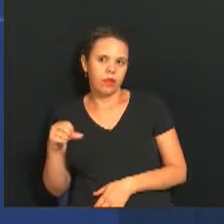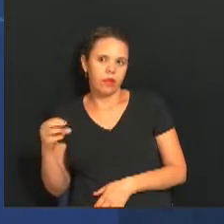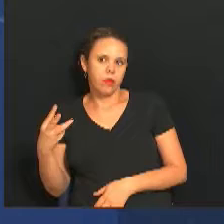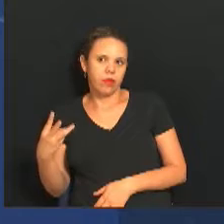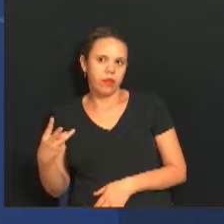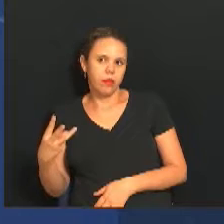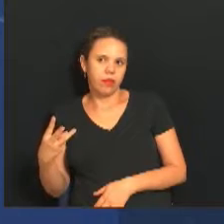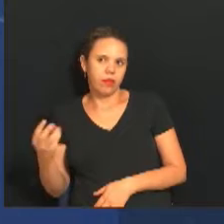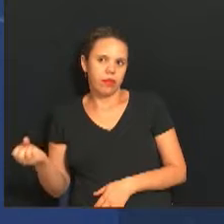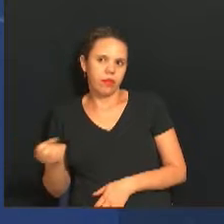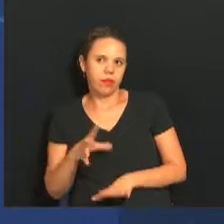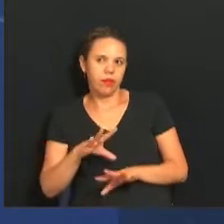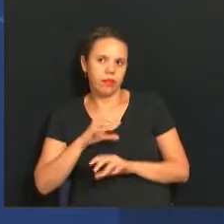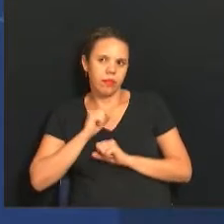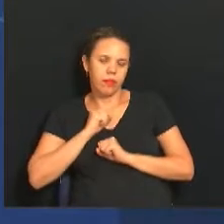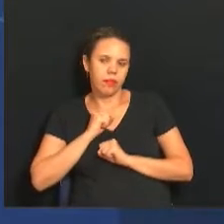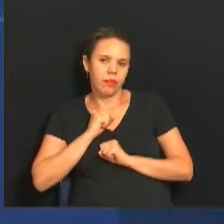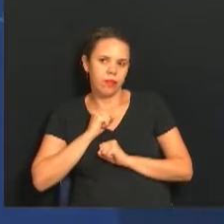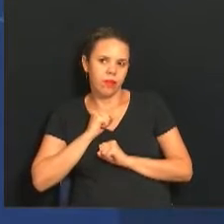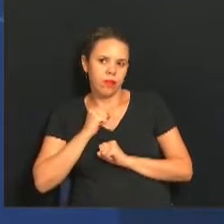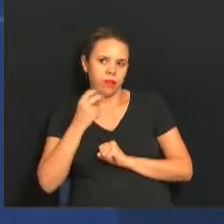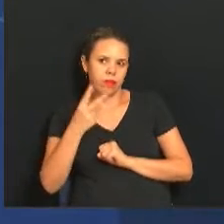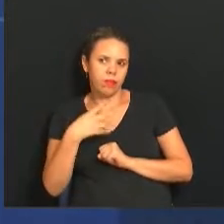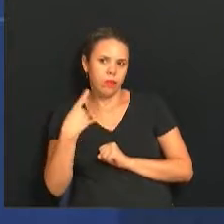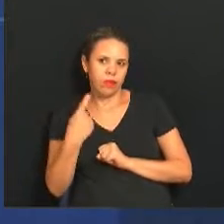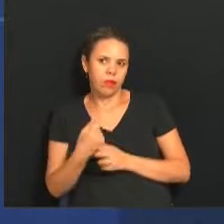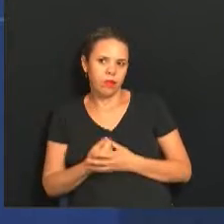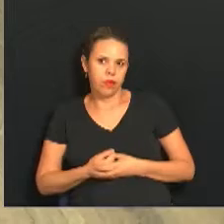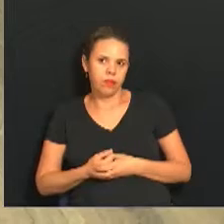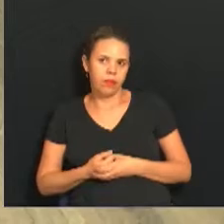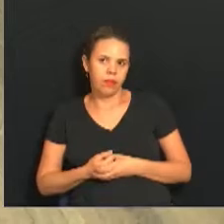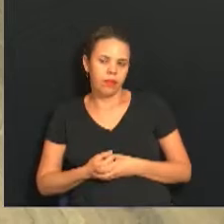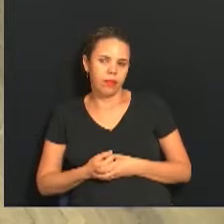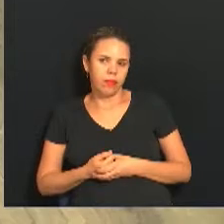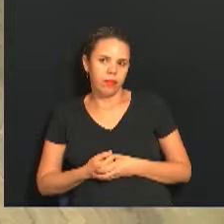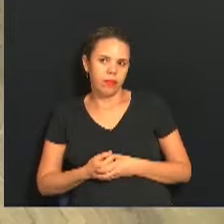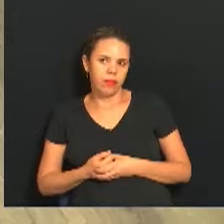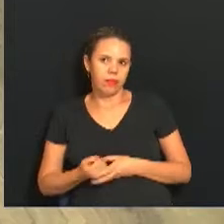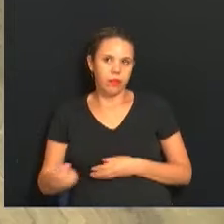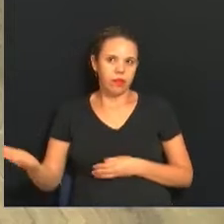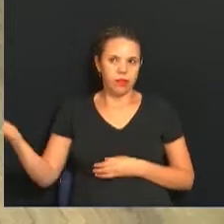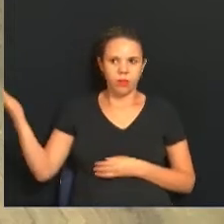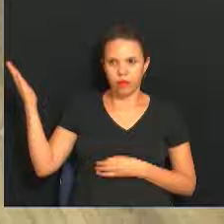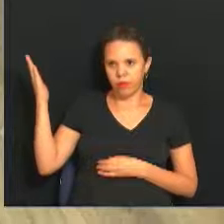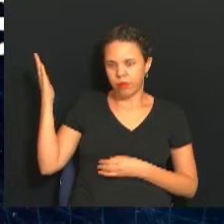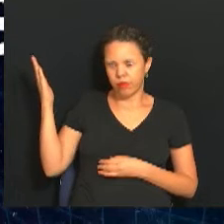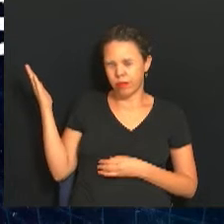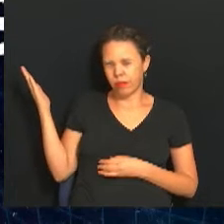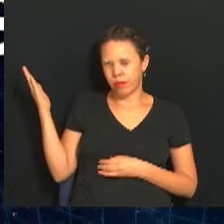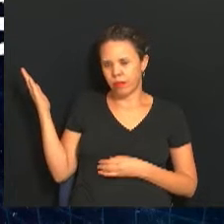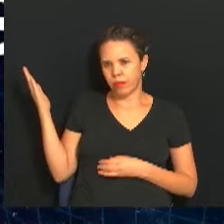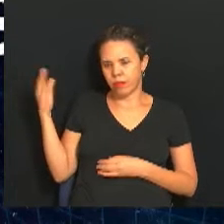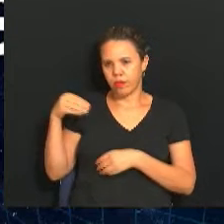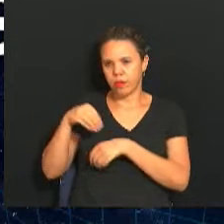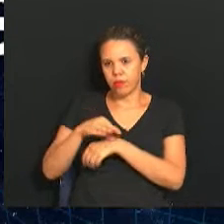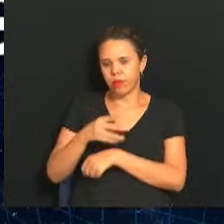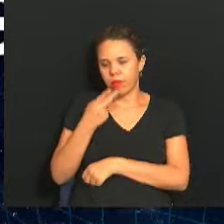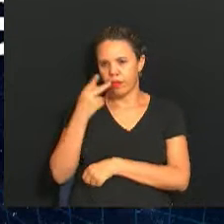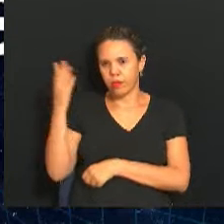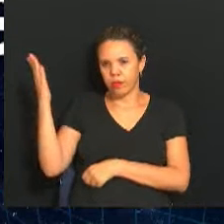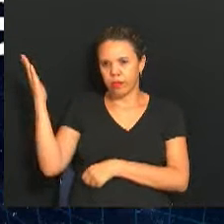68.893 novos casos em 24 horas. Nós temos as telas aqui, nós vamos passando enquanto eu vou falando